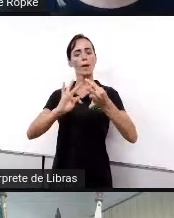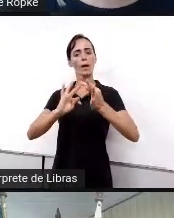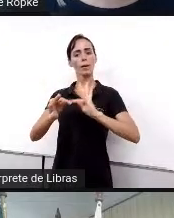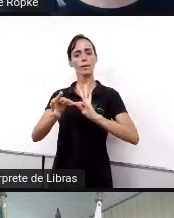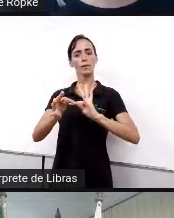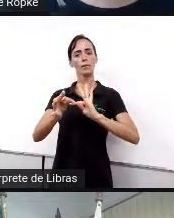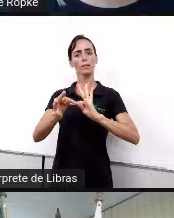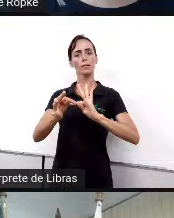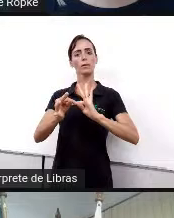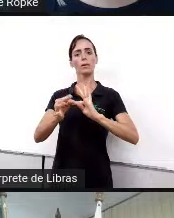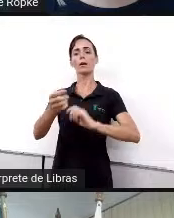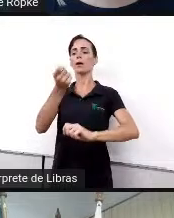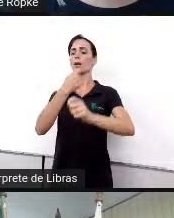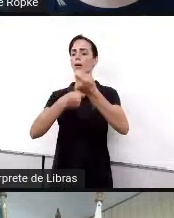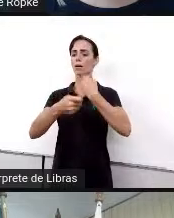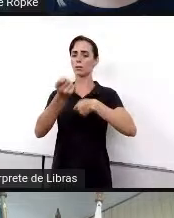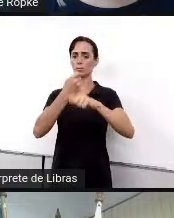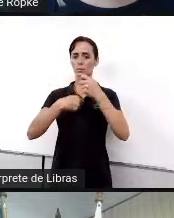em administração.